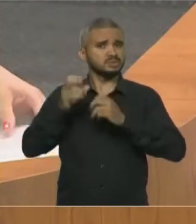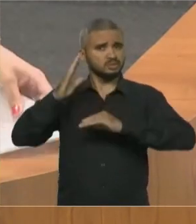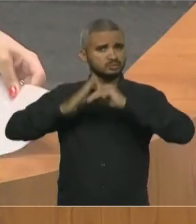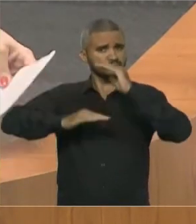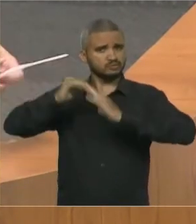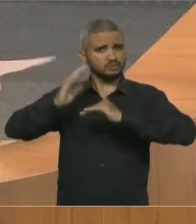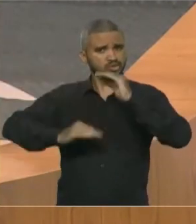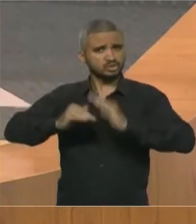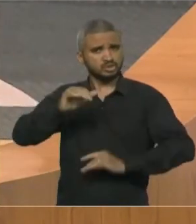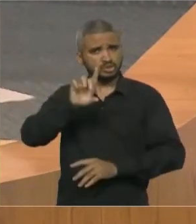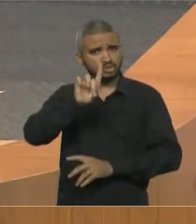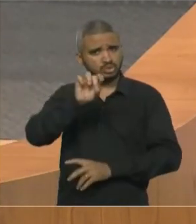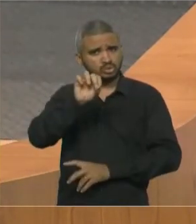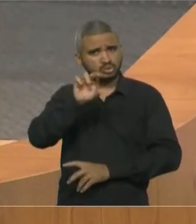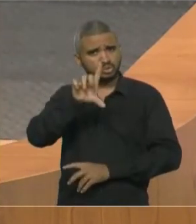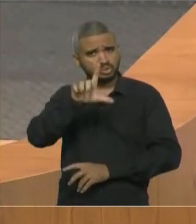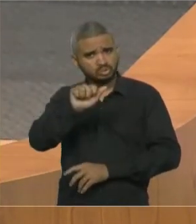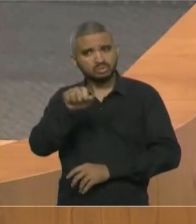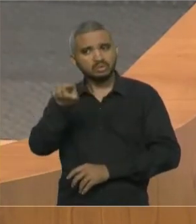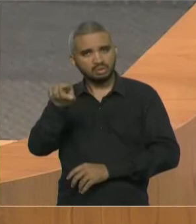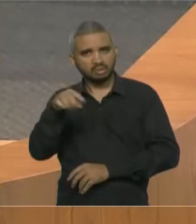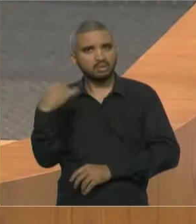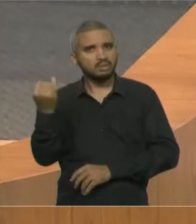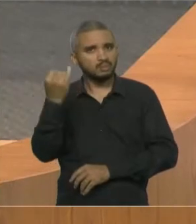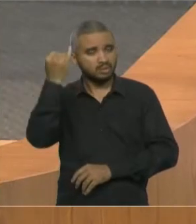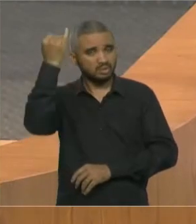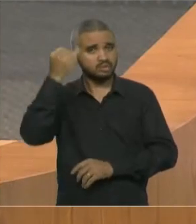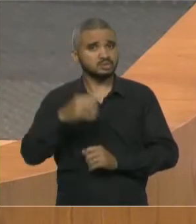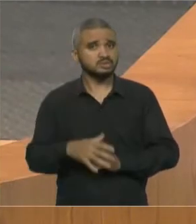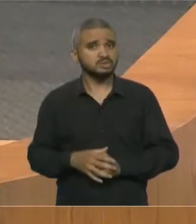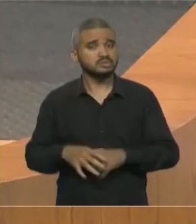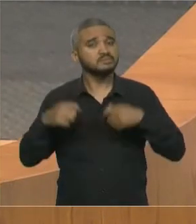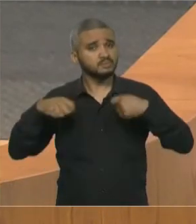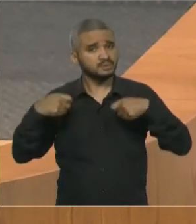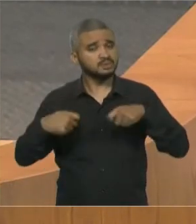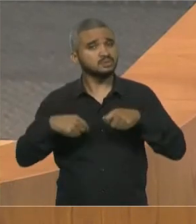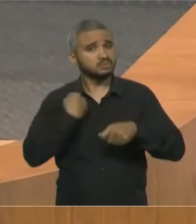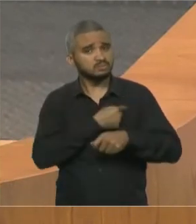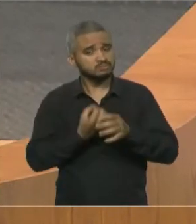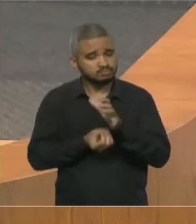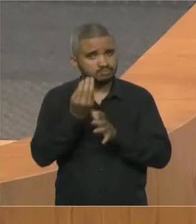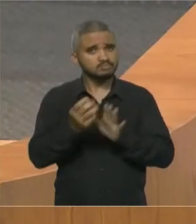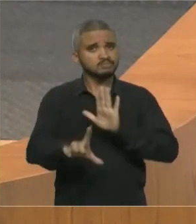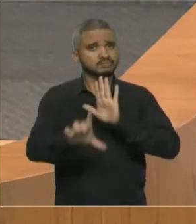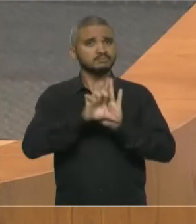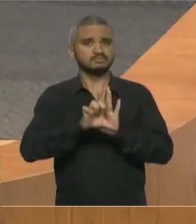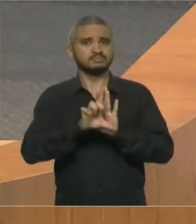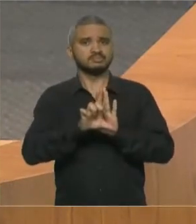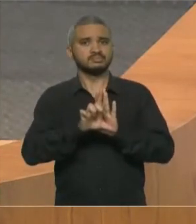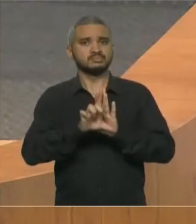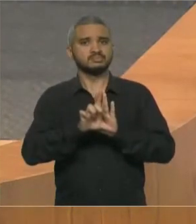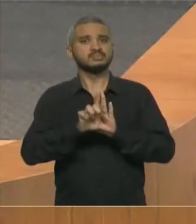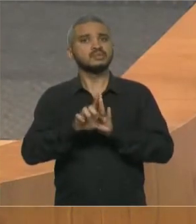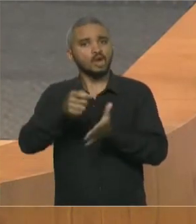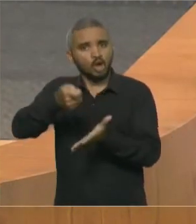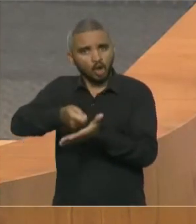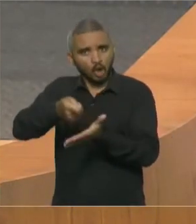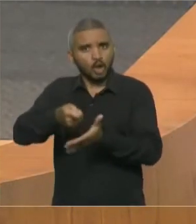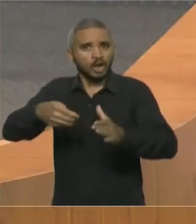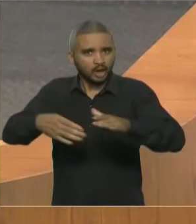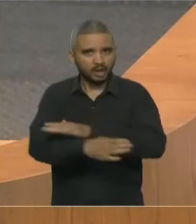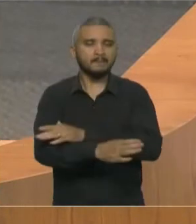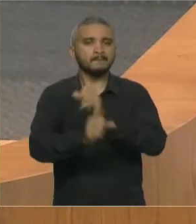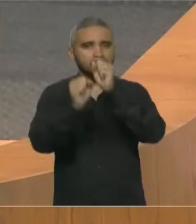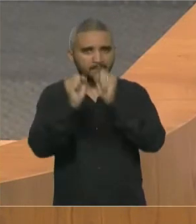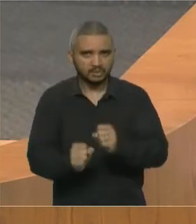e garantir por meio de lei o acesso dessas profissionais às nossas maternidades. Então é por isso que eu estou aqui hoje também apresentando para vocês